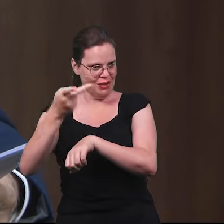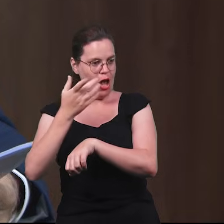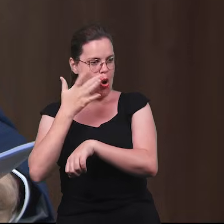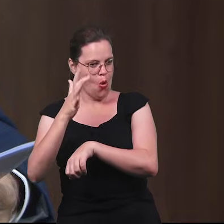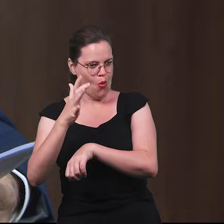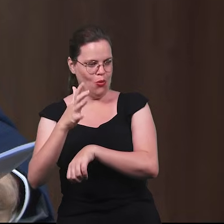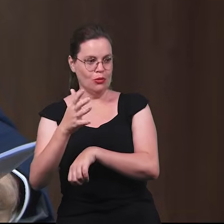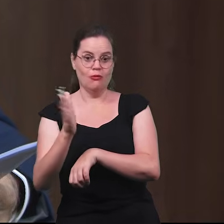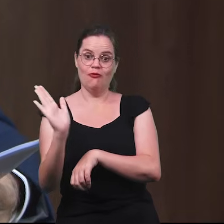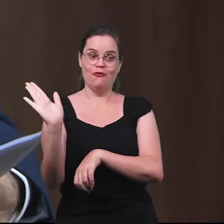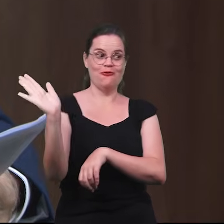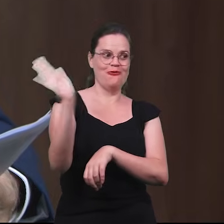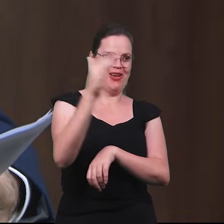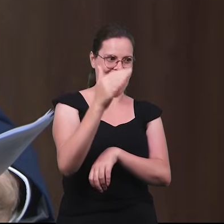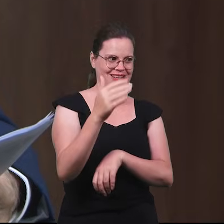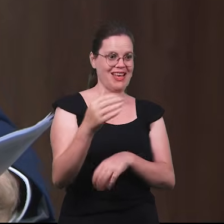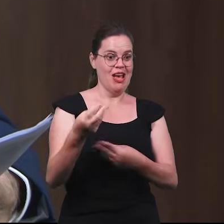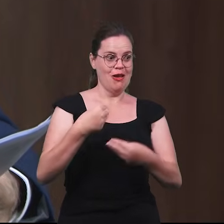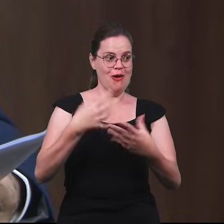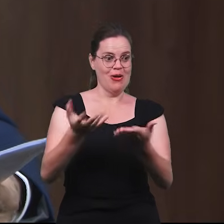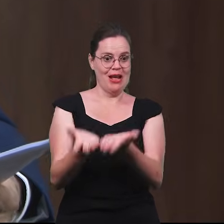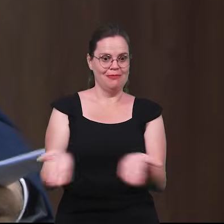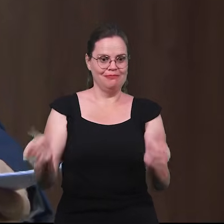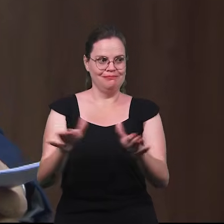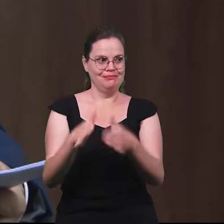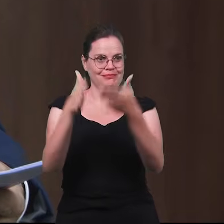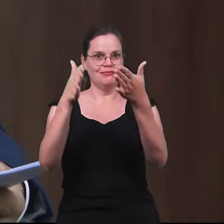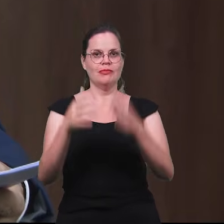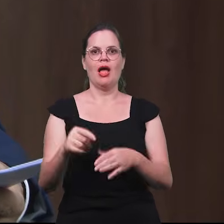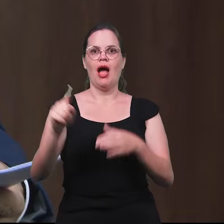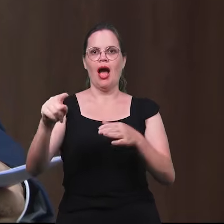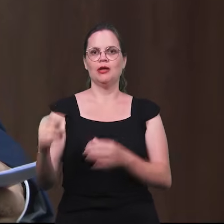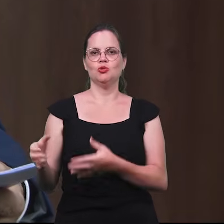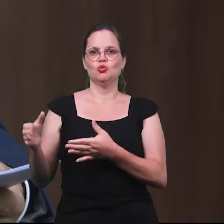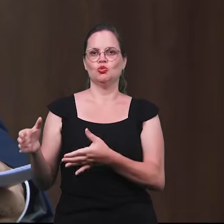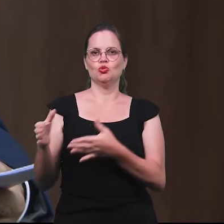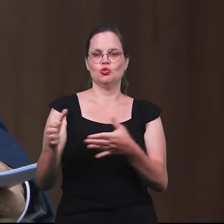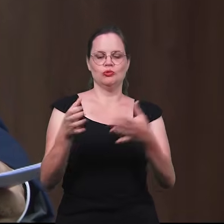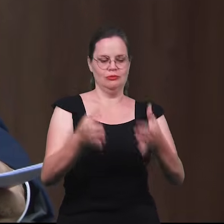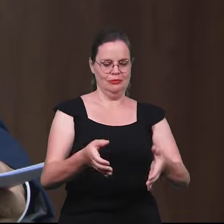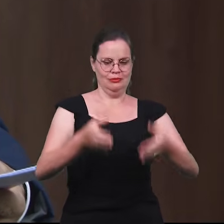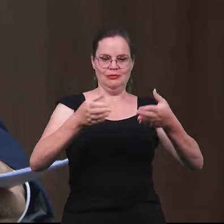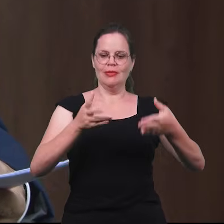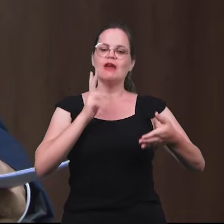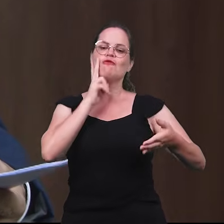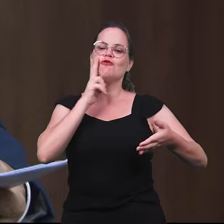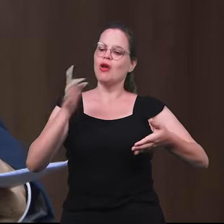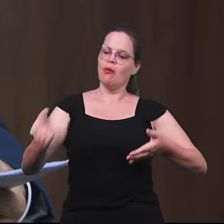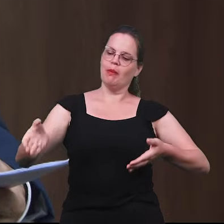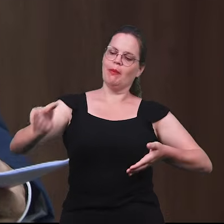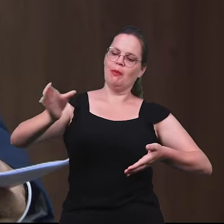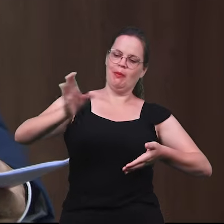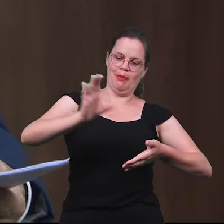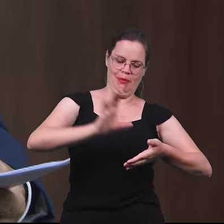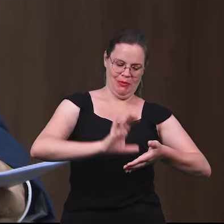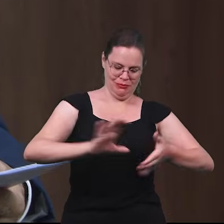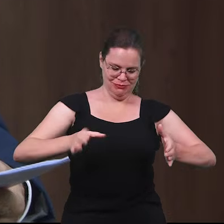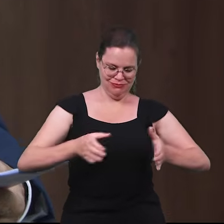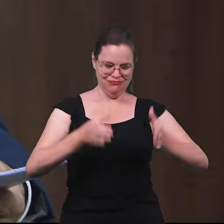nesses vasos, dando honra a deuses estranhos. A festa era uma